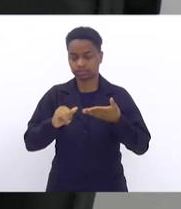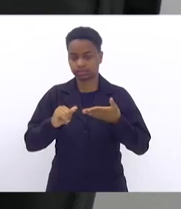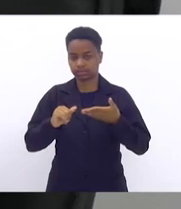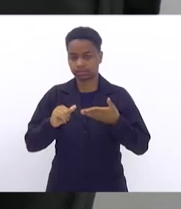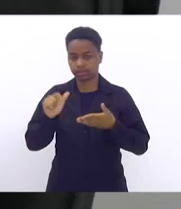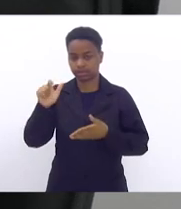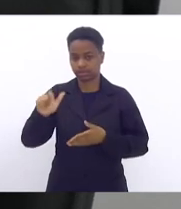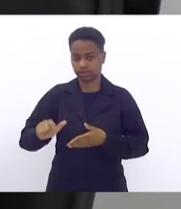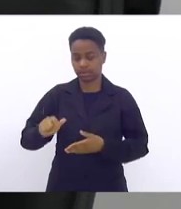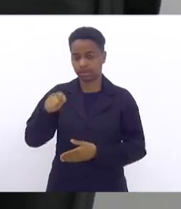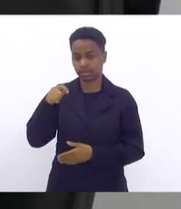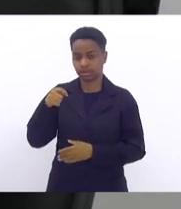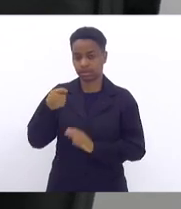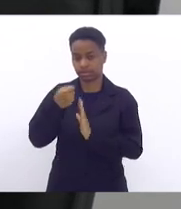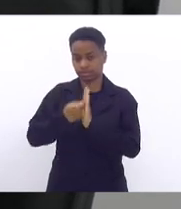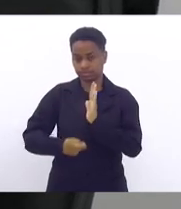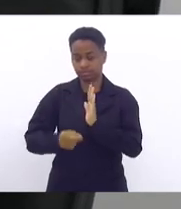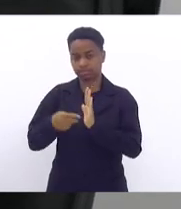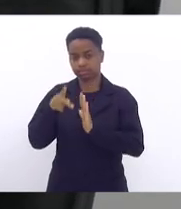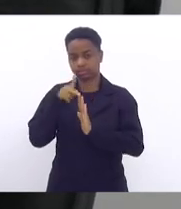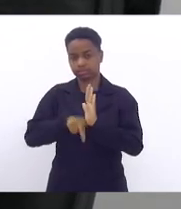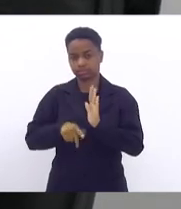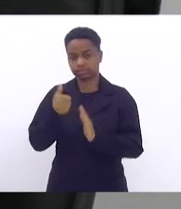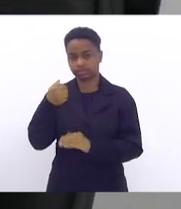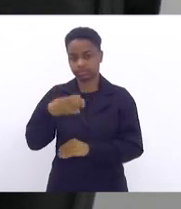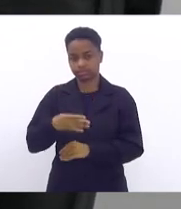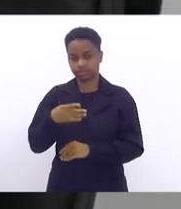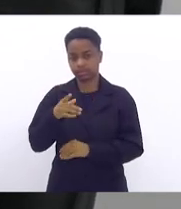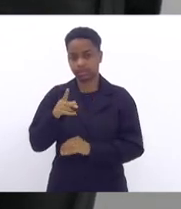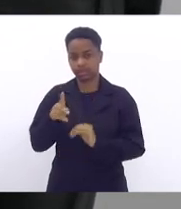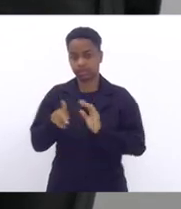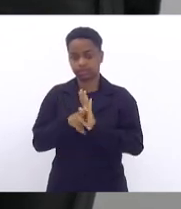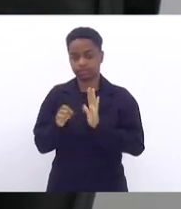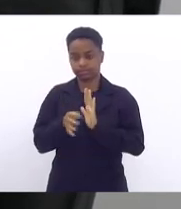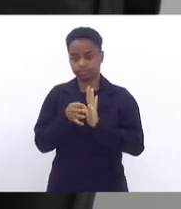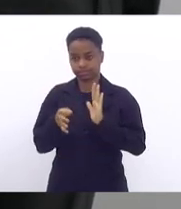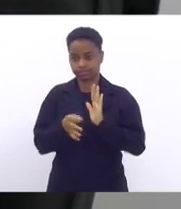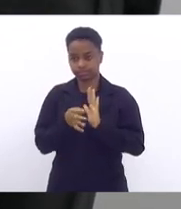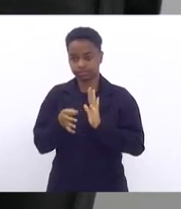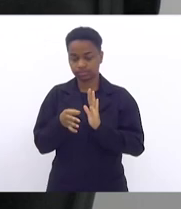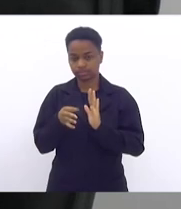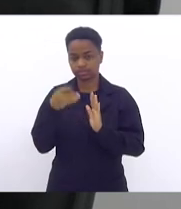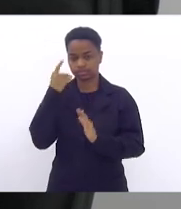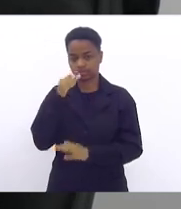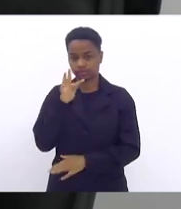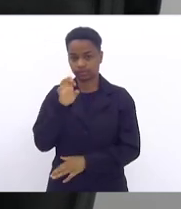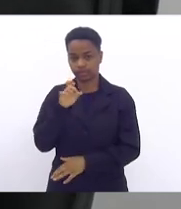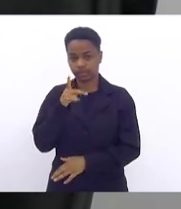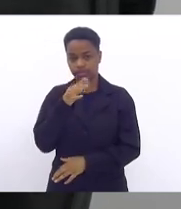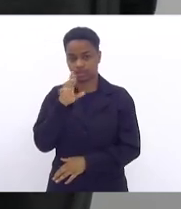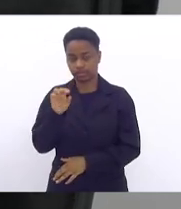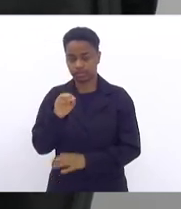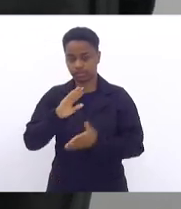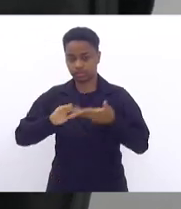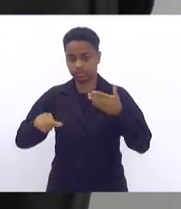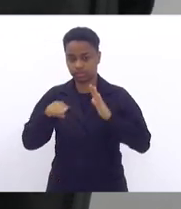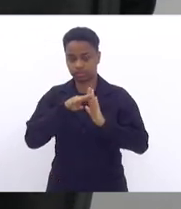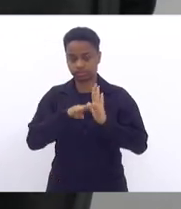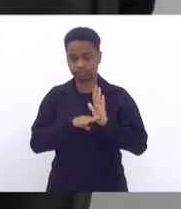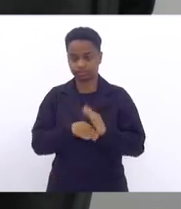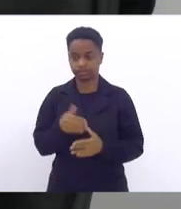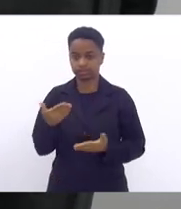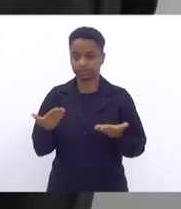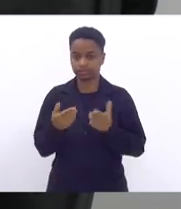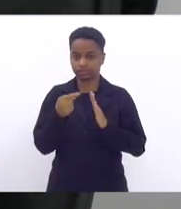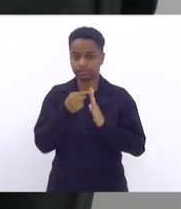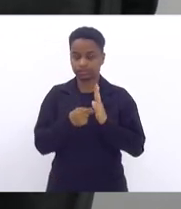do projeto 14 de pauta. Era um projeto de relatoria do deputado Filipinho Raves. Está retirado de pauta a pedido do autor. 15